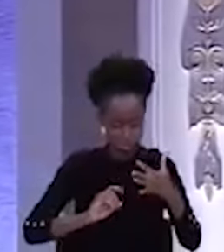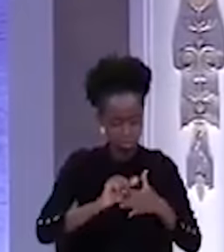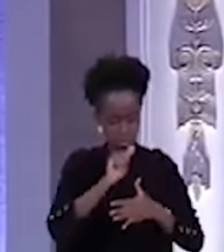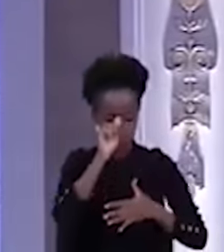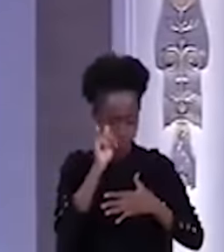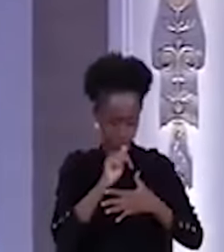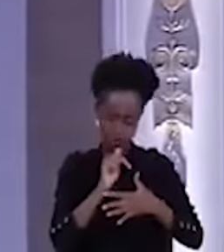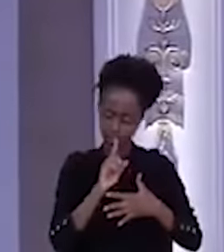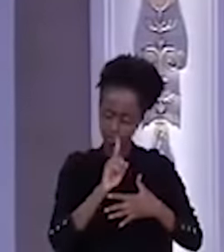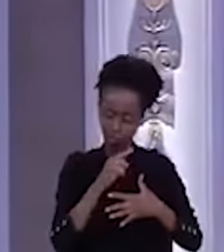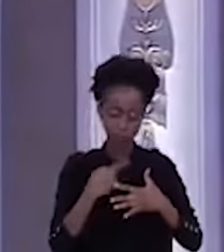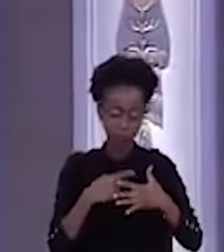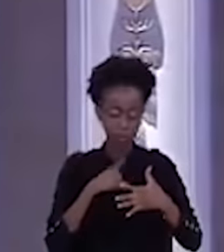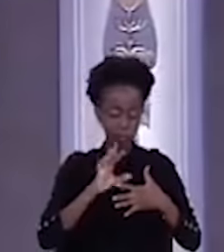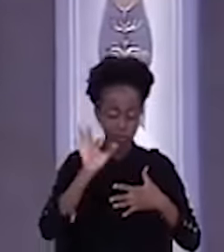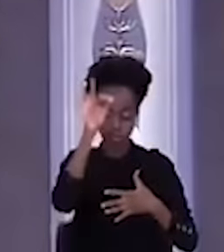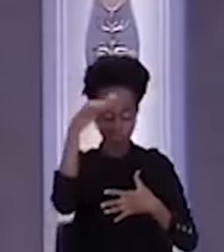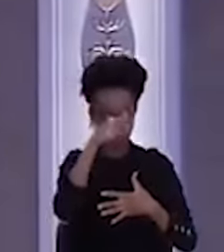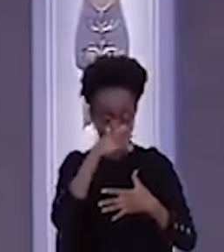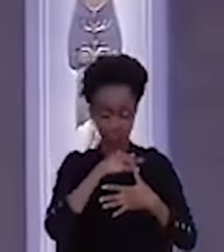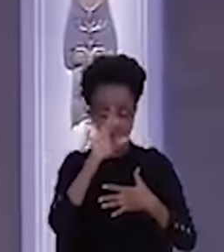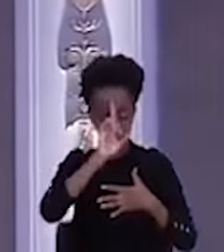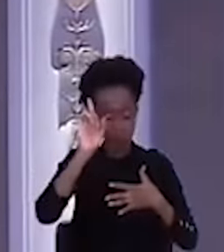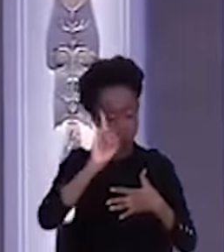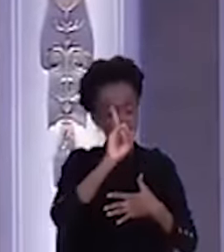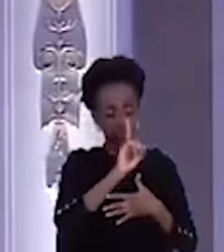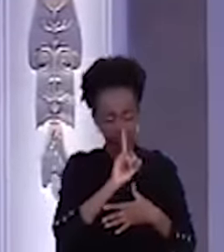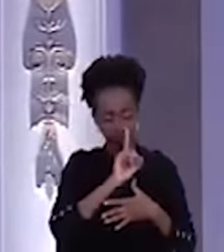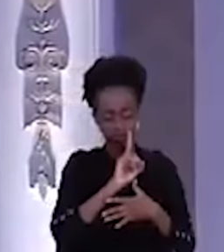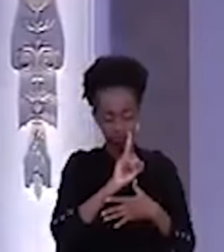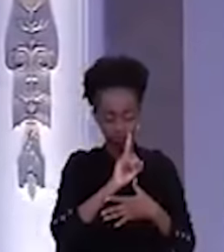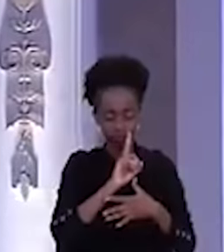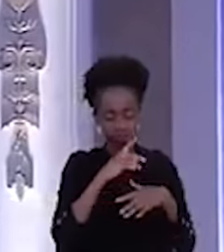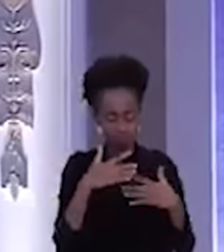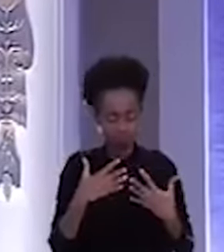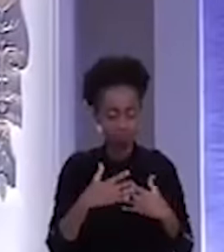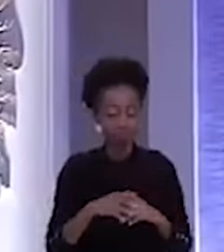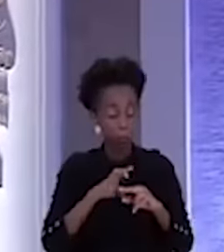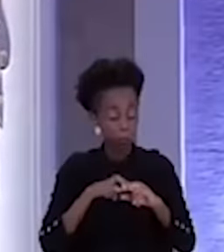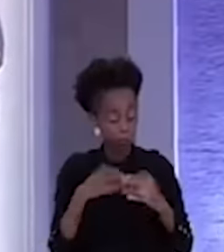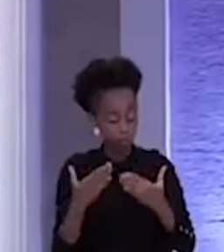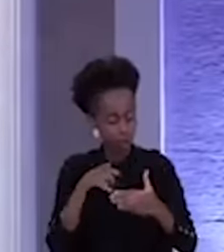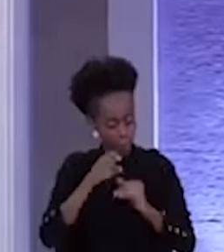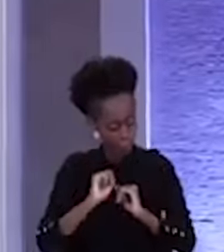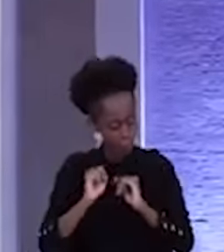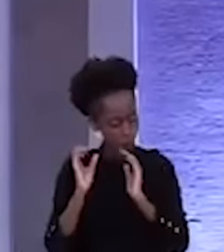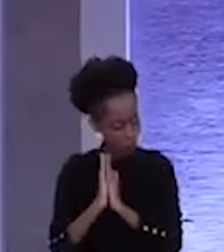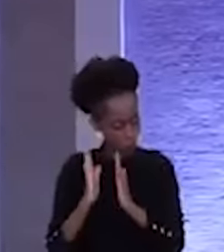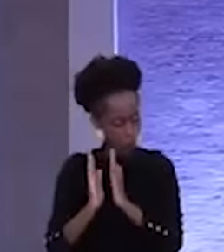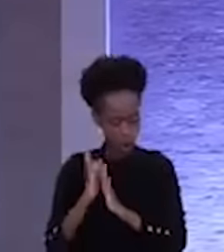o Espírito Santo pode. Por isso agora você pode dizer para